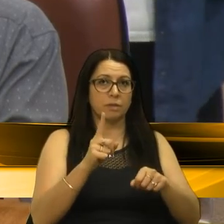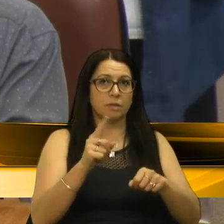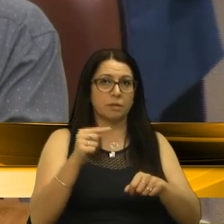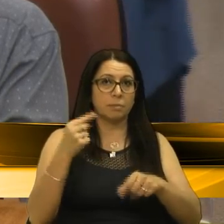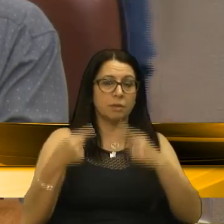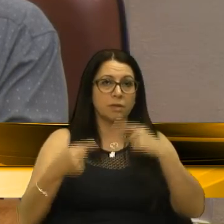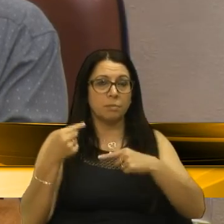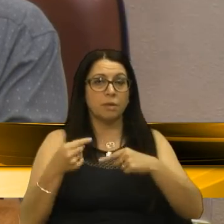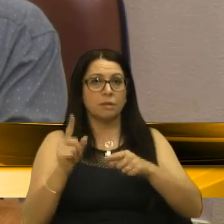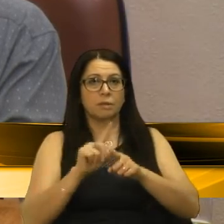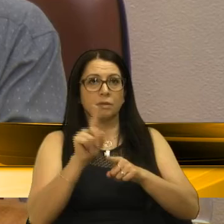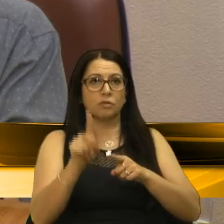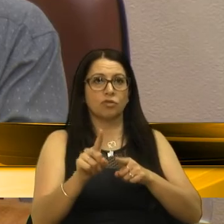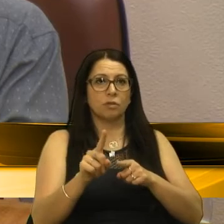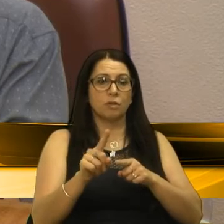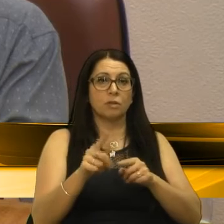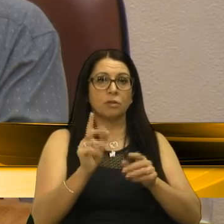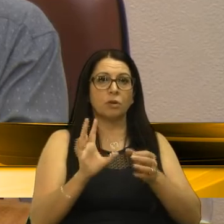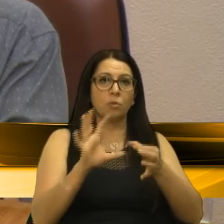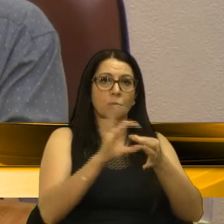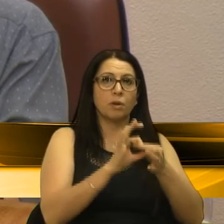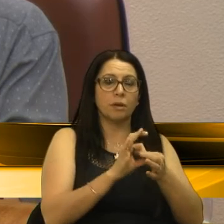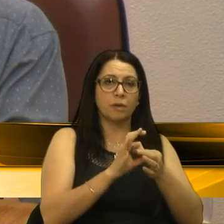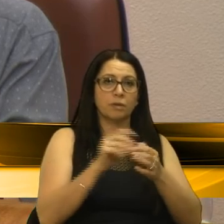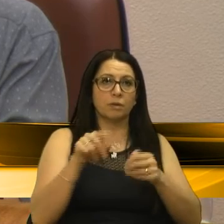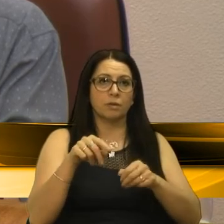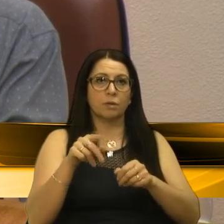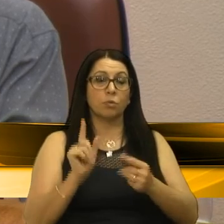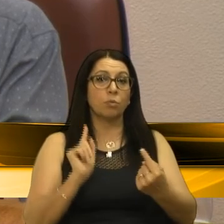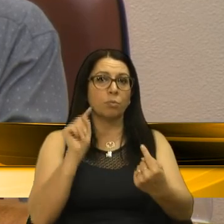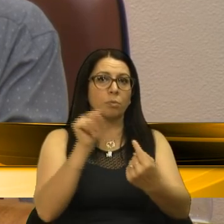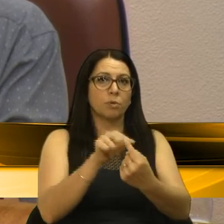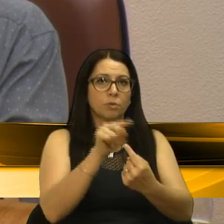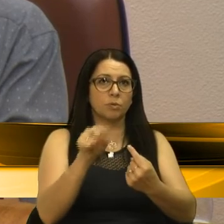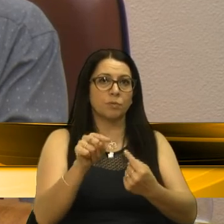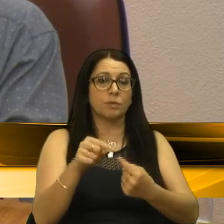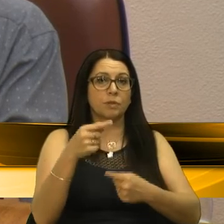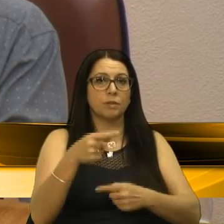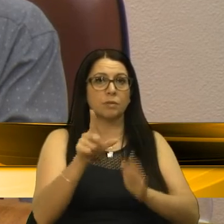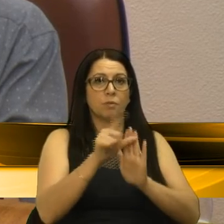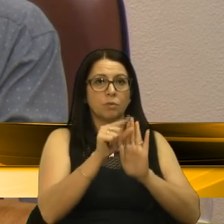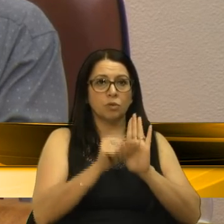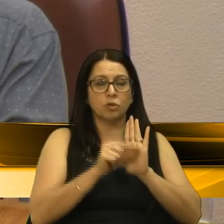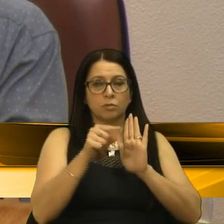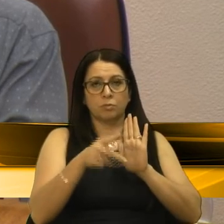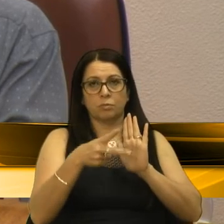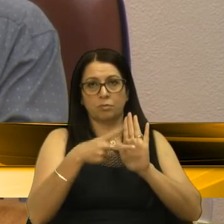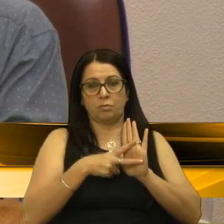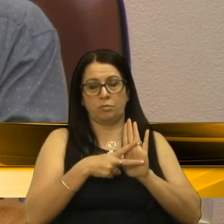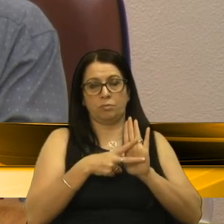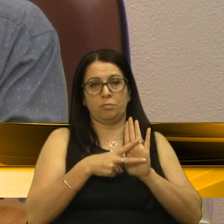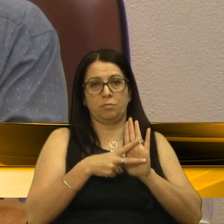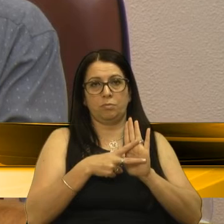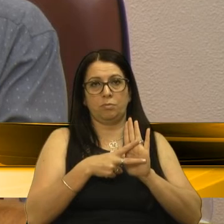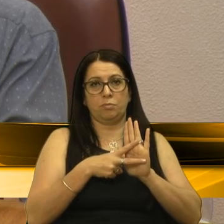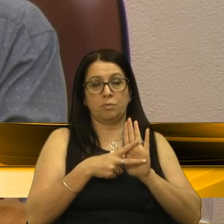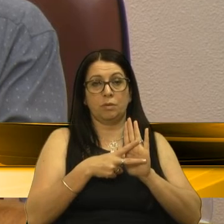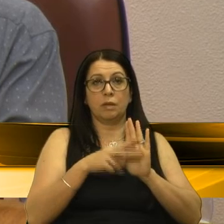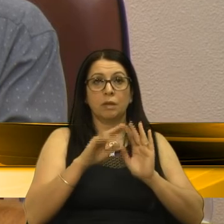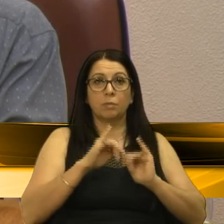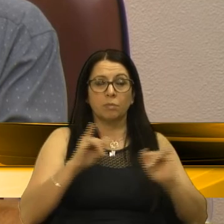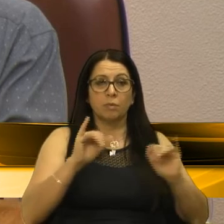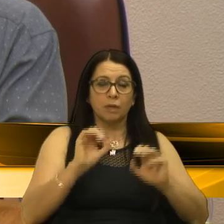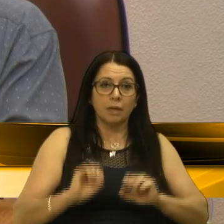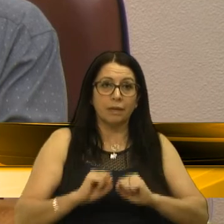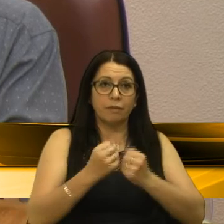debate. O fato de existir órgão vinculado à União, cuja finalidade é, segundo o artigo 2º, a promoção e a